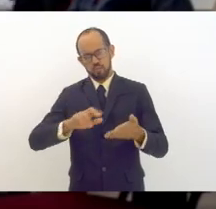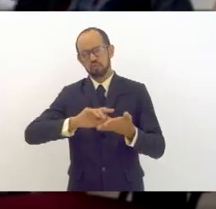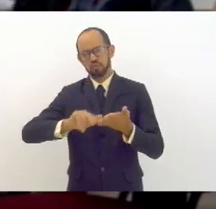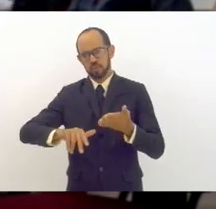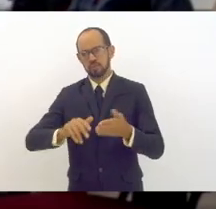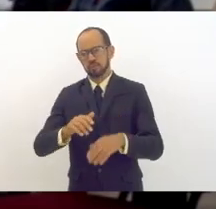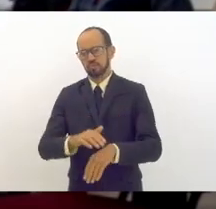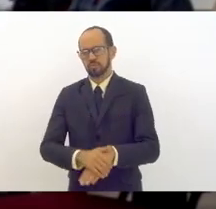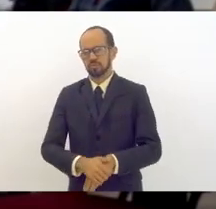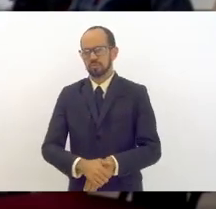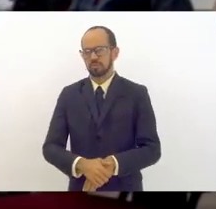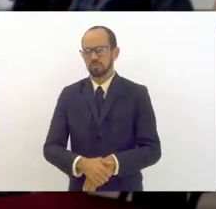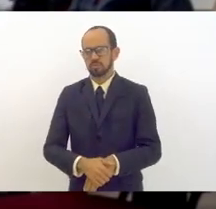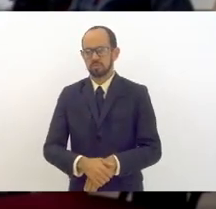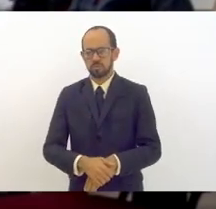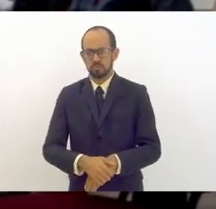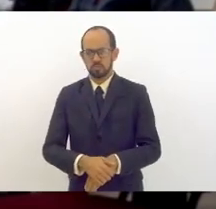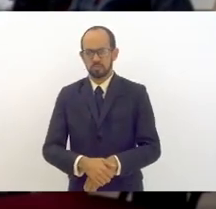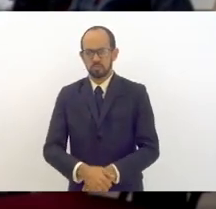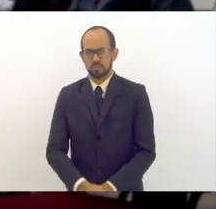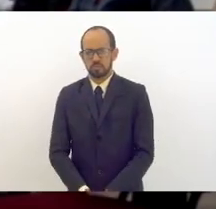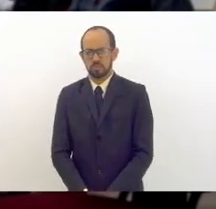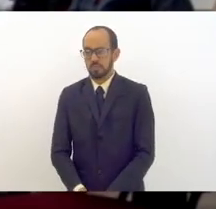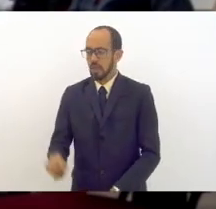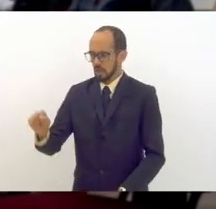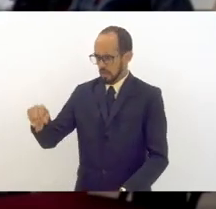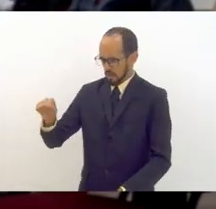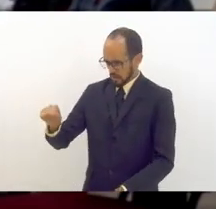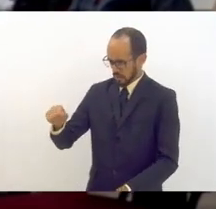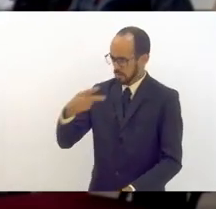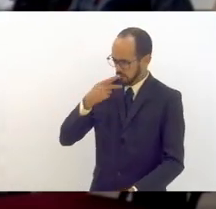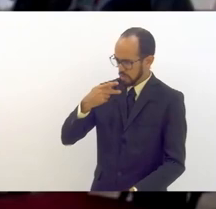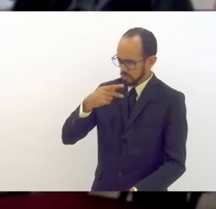É Ana Valéria que está falando? Isso, perdão. Tá, obrigado.